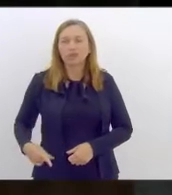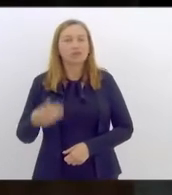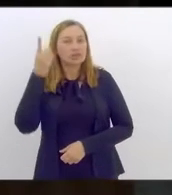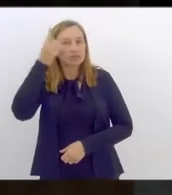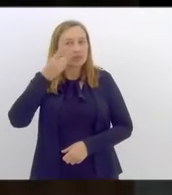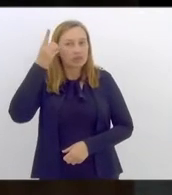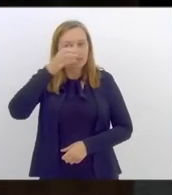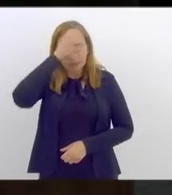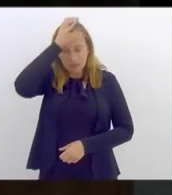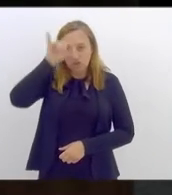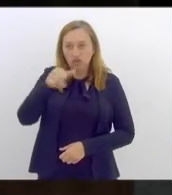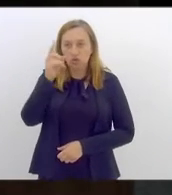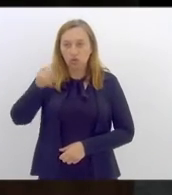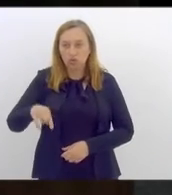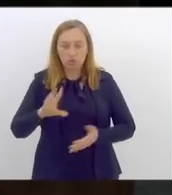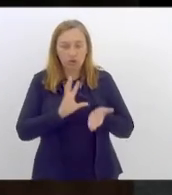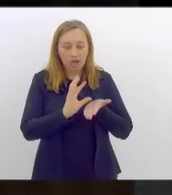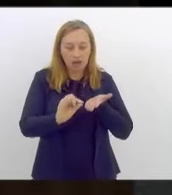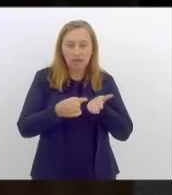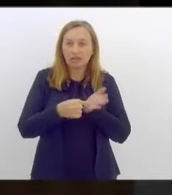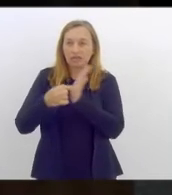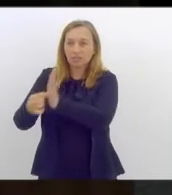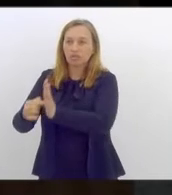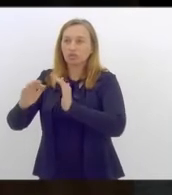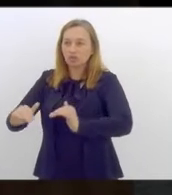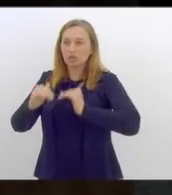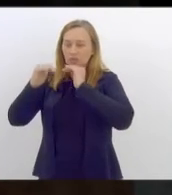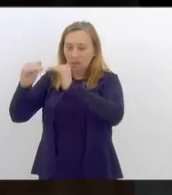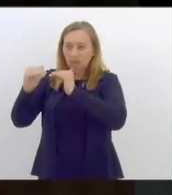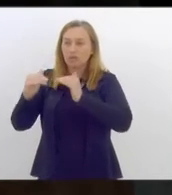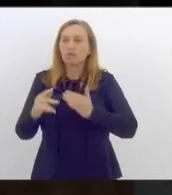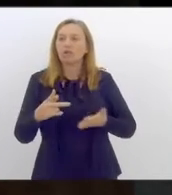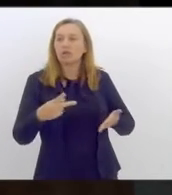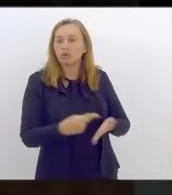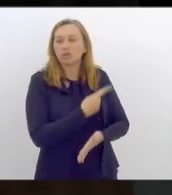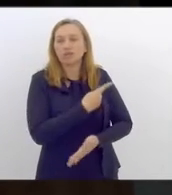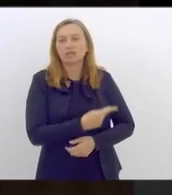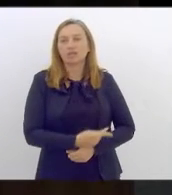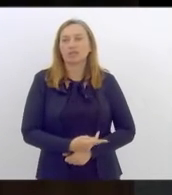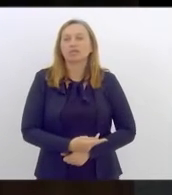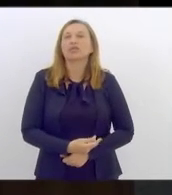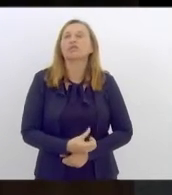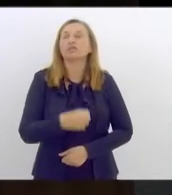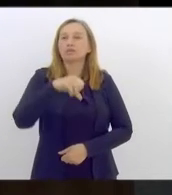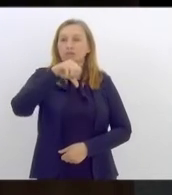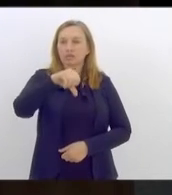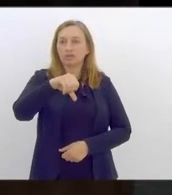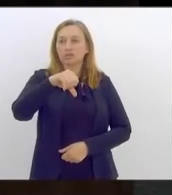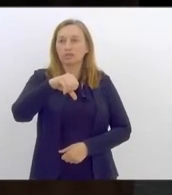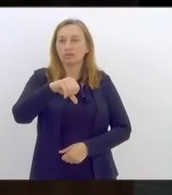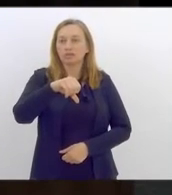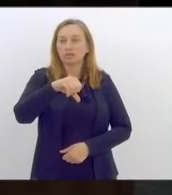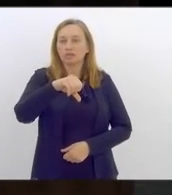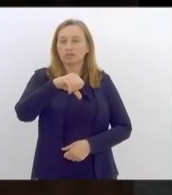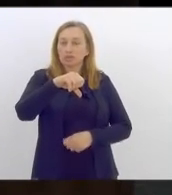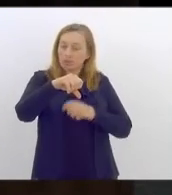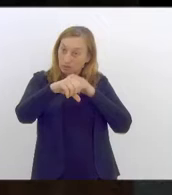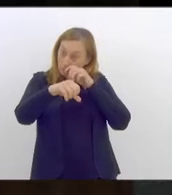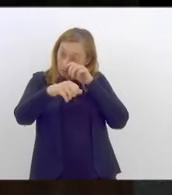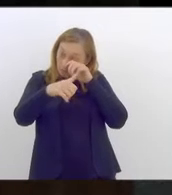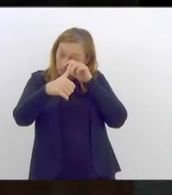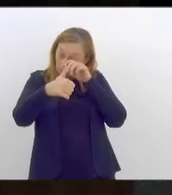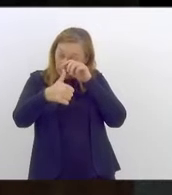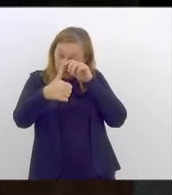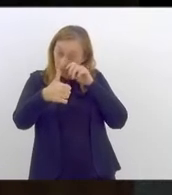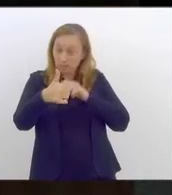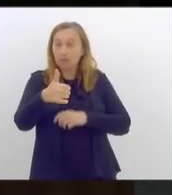Ju a ata reflete com exatidão o ocorrido na nonagésima primeira sessão